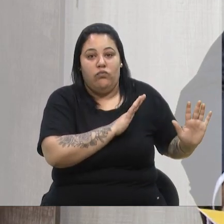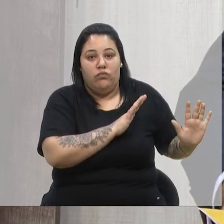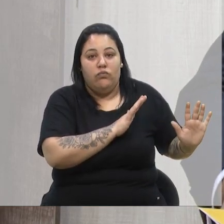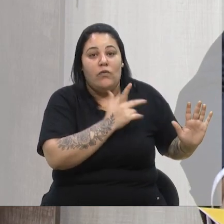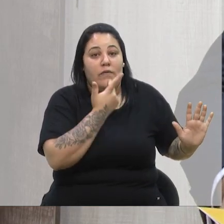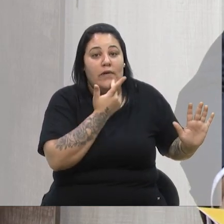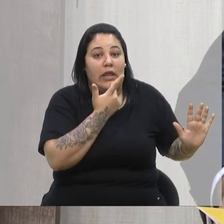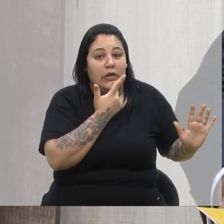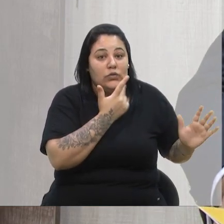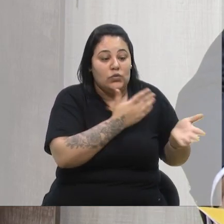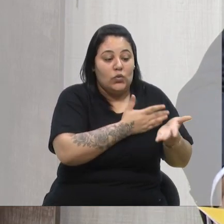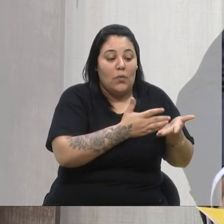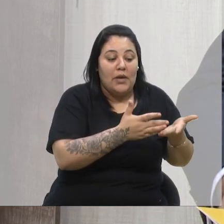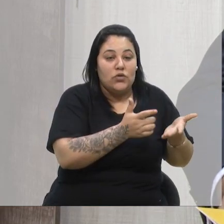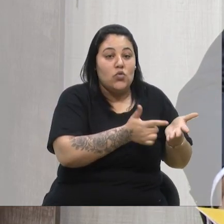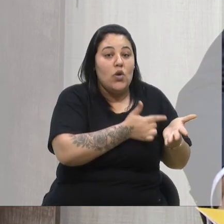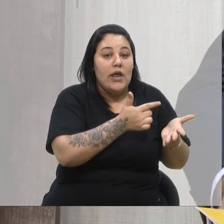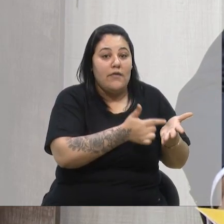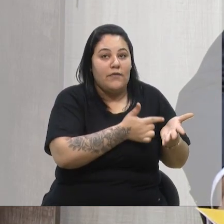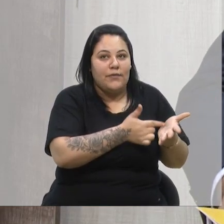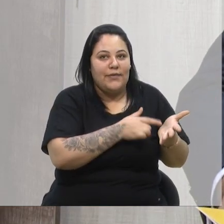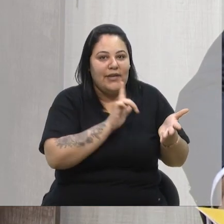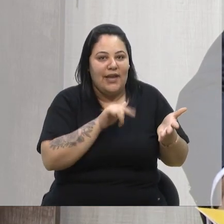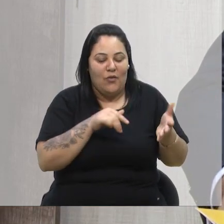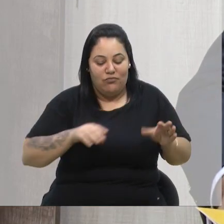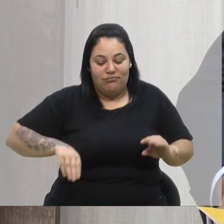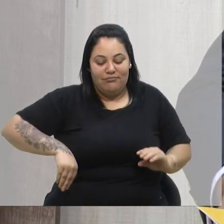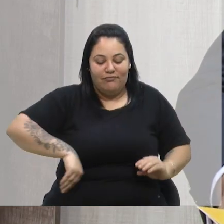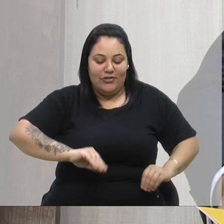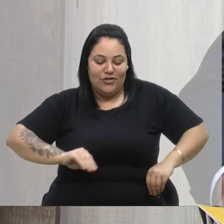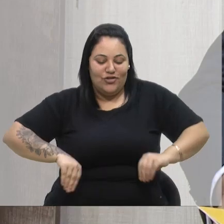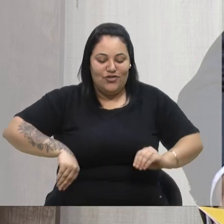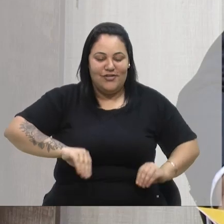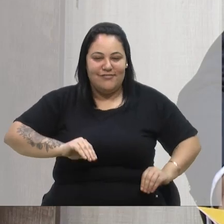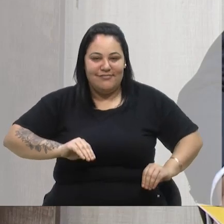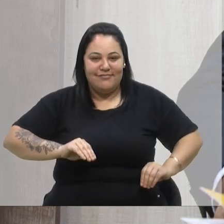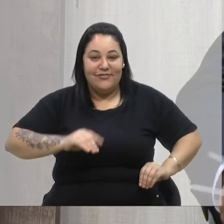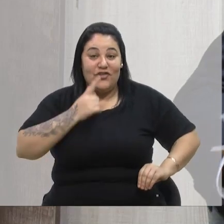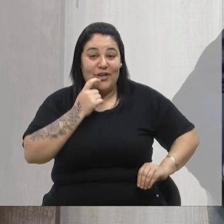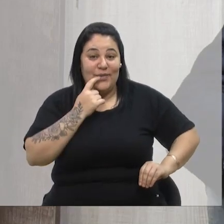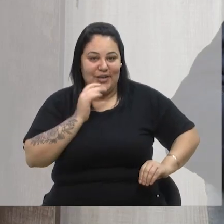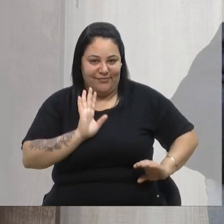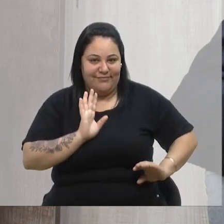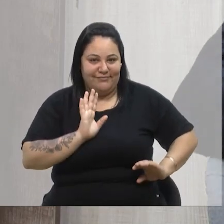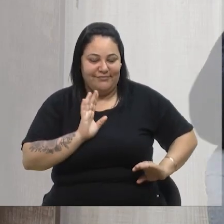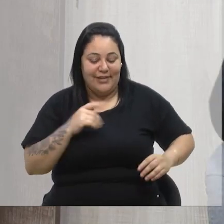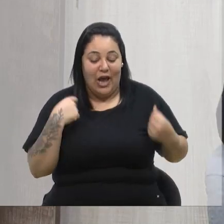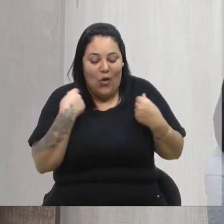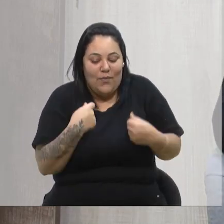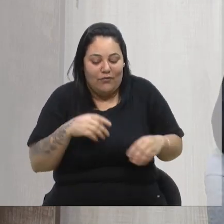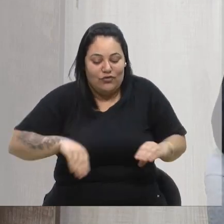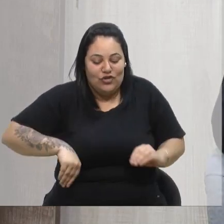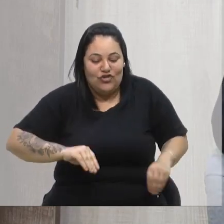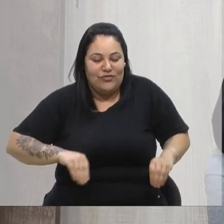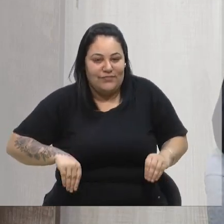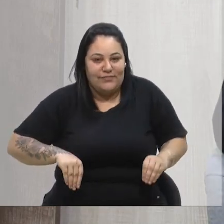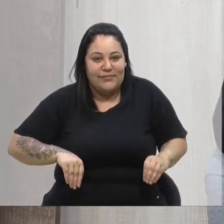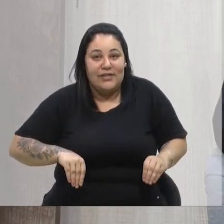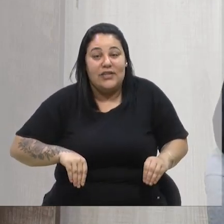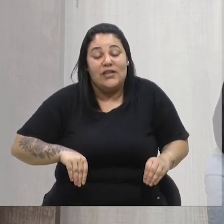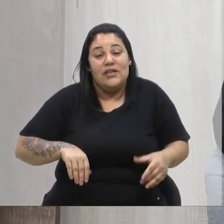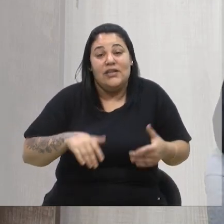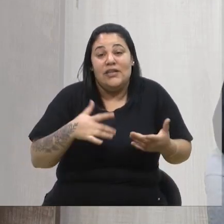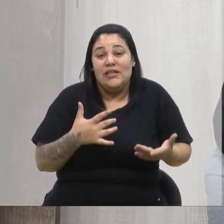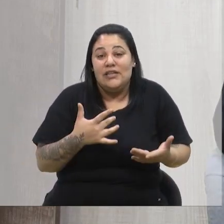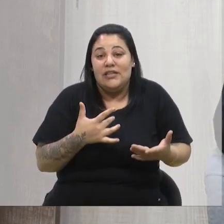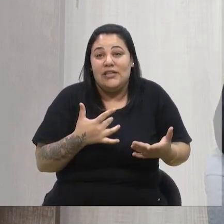obra, digamos assim, que é um vestidinho vermelho, tá? E que de fato é uma